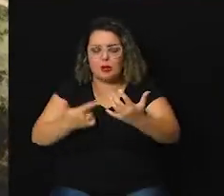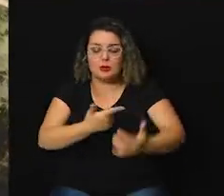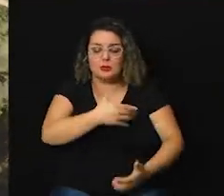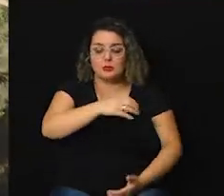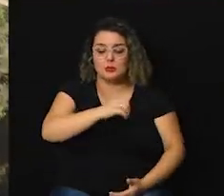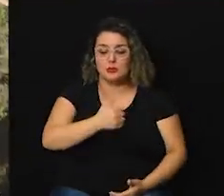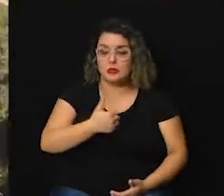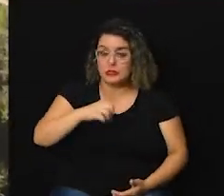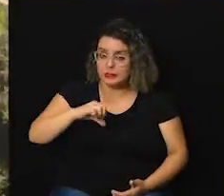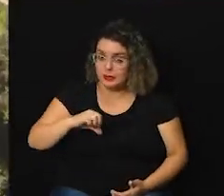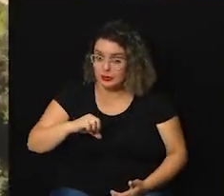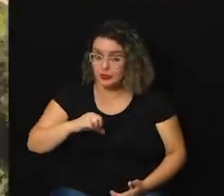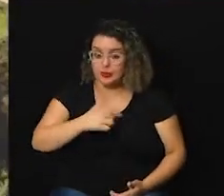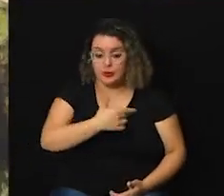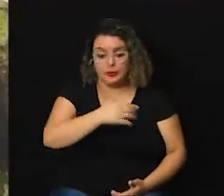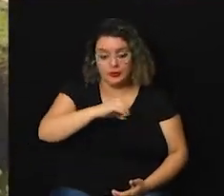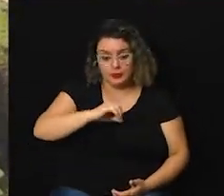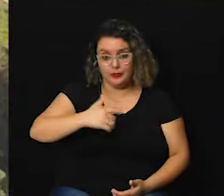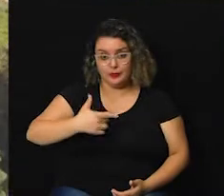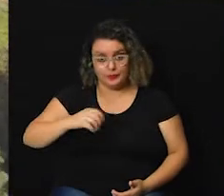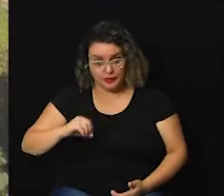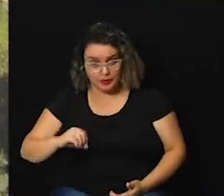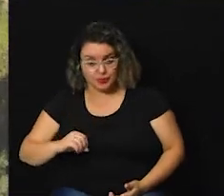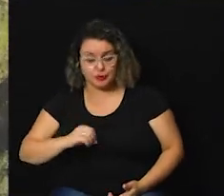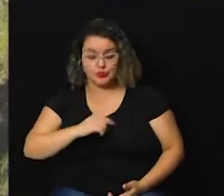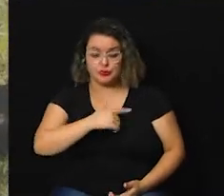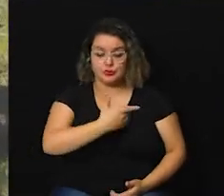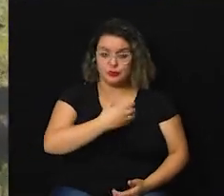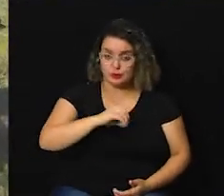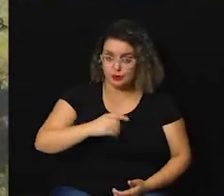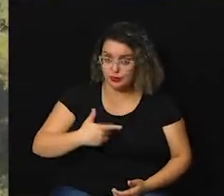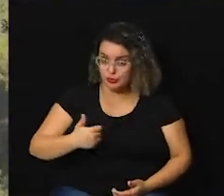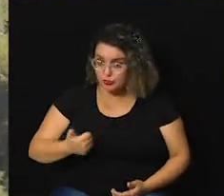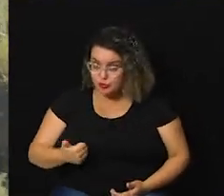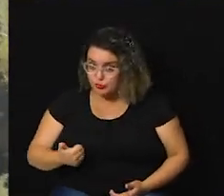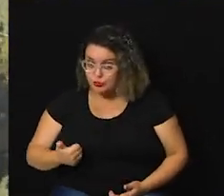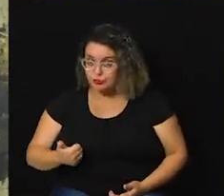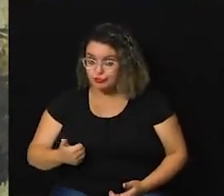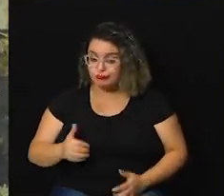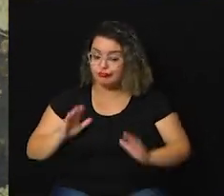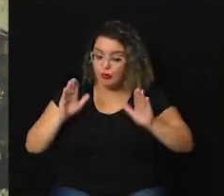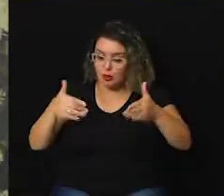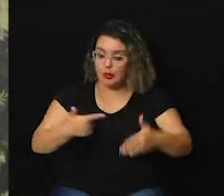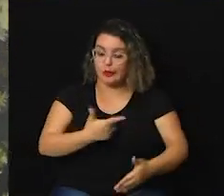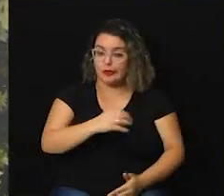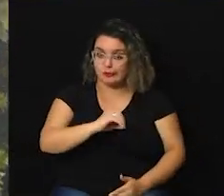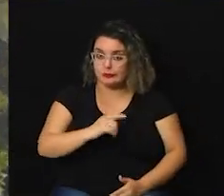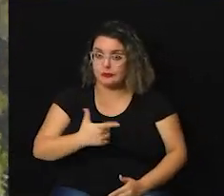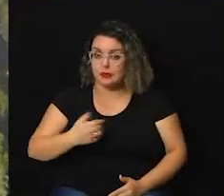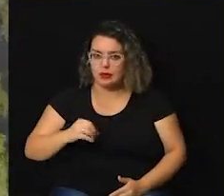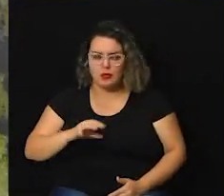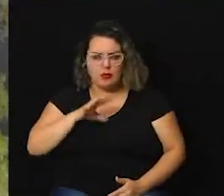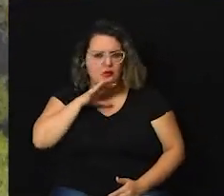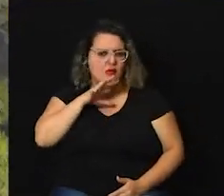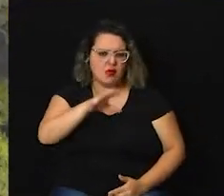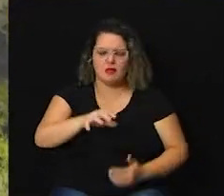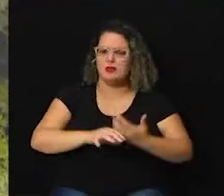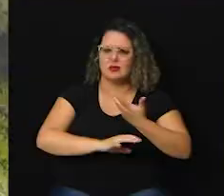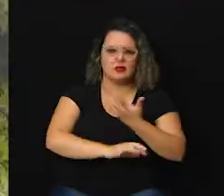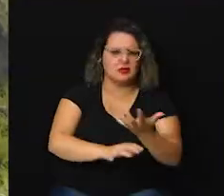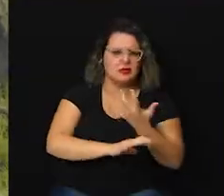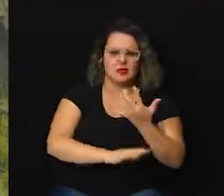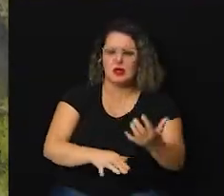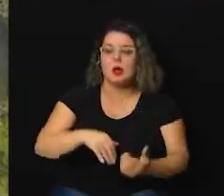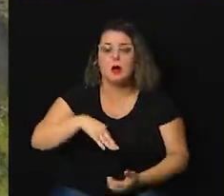20 e 21, em especial 2020, que foi assim uma grande, vamos dizer, tragédia mesmo no Pantanal. Mais